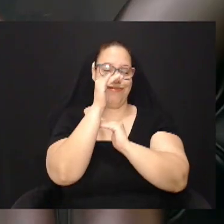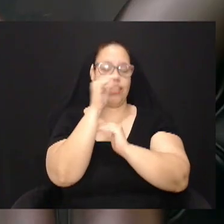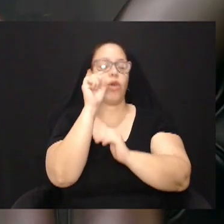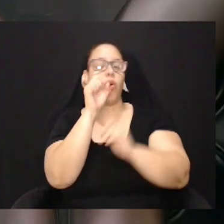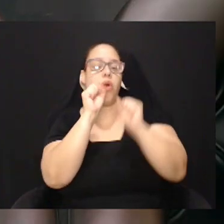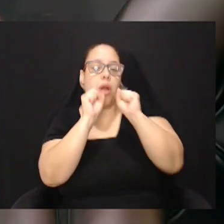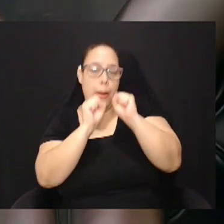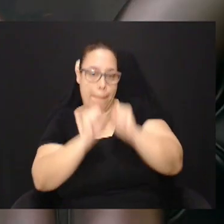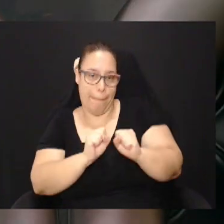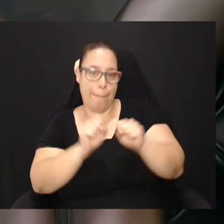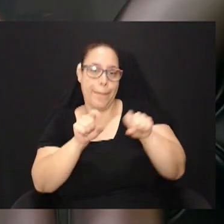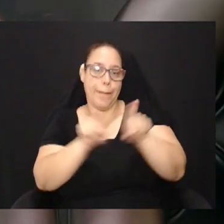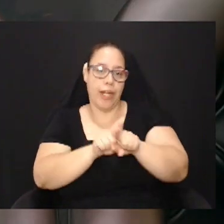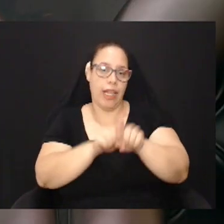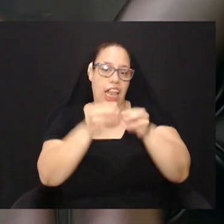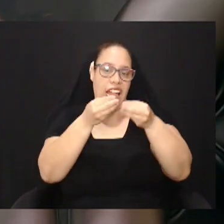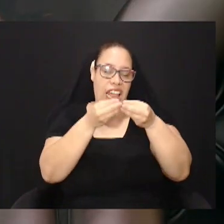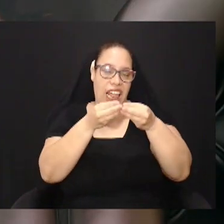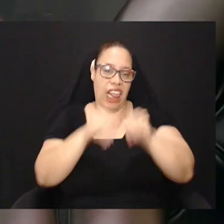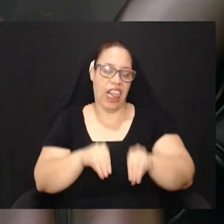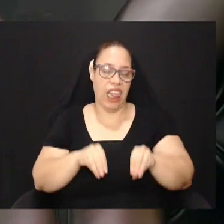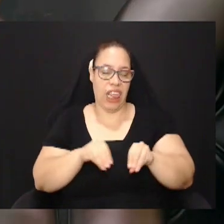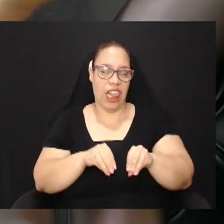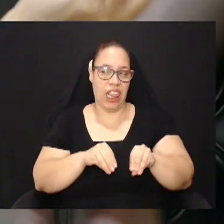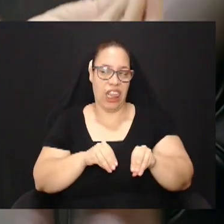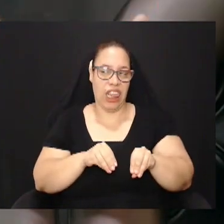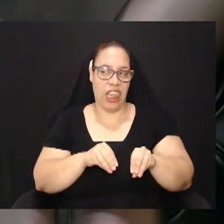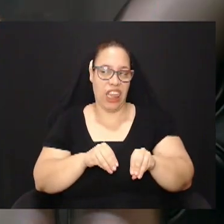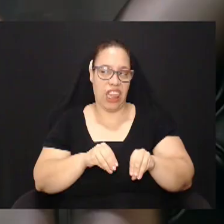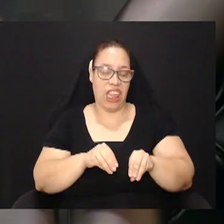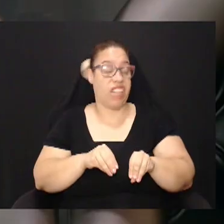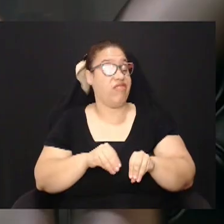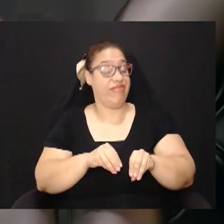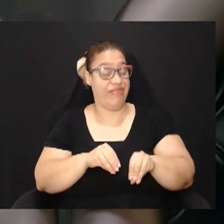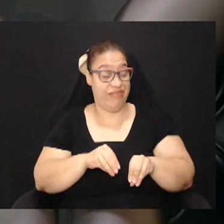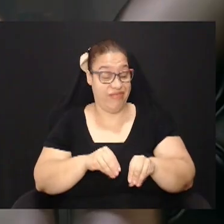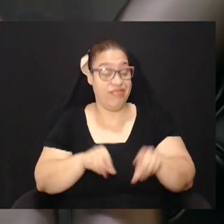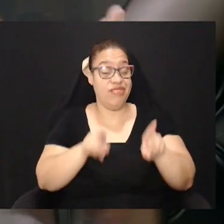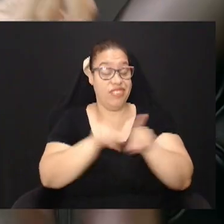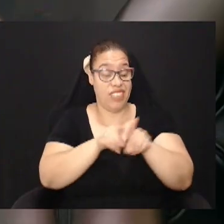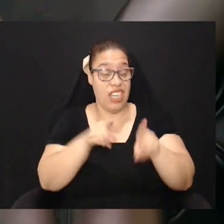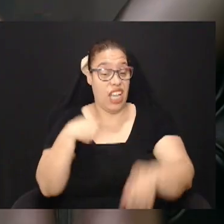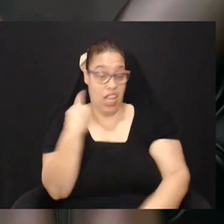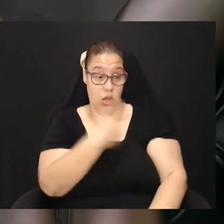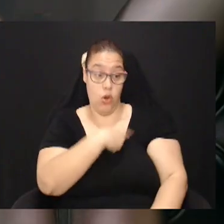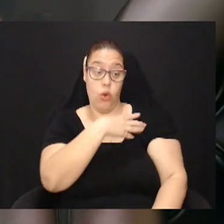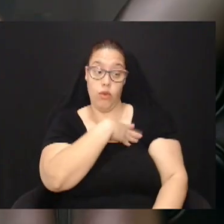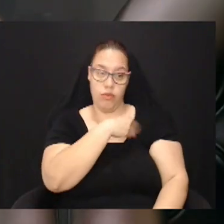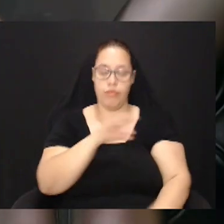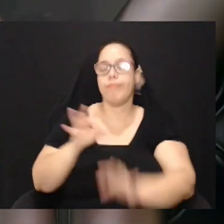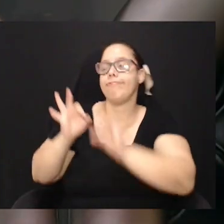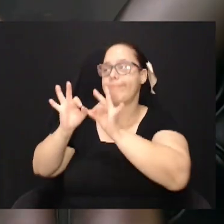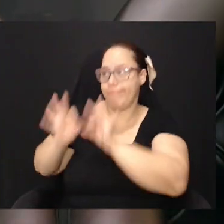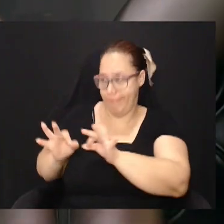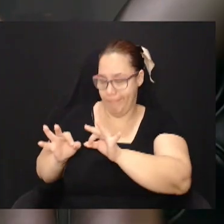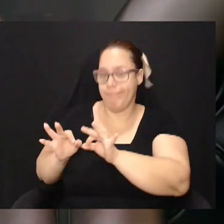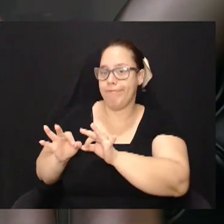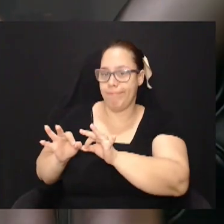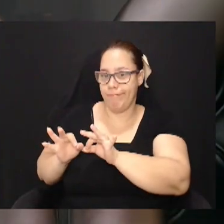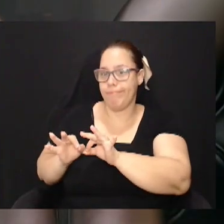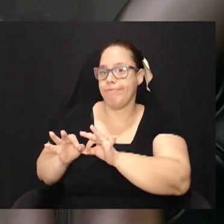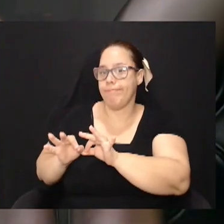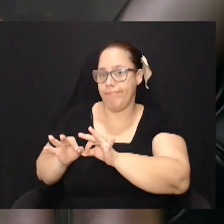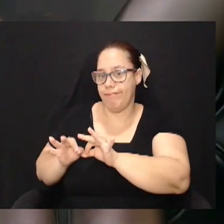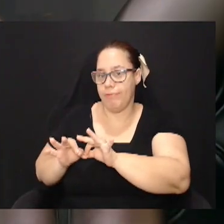nos prejudicar e também aos nossos filhos, Perfeito. né? Então, assim, que música que eu